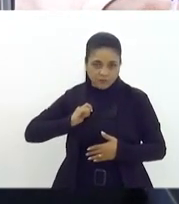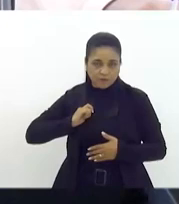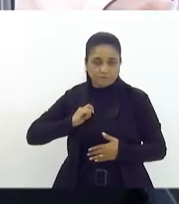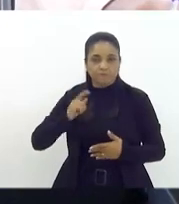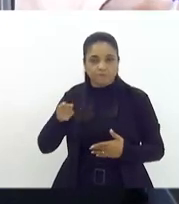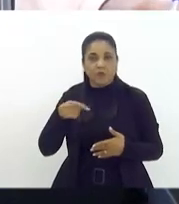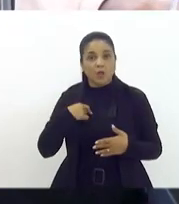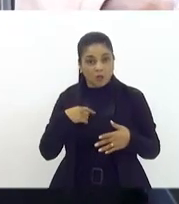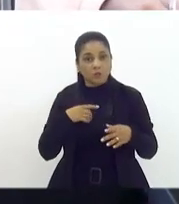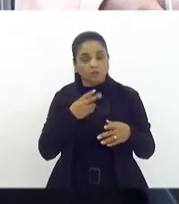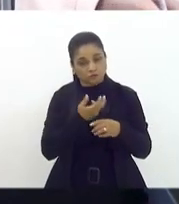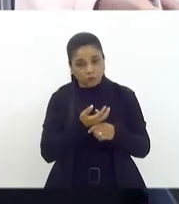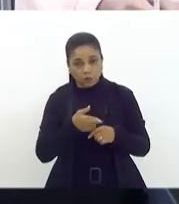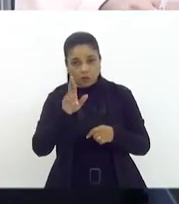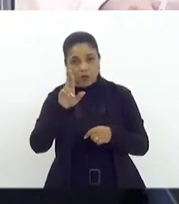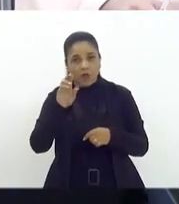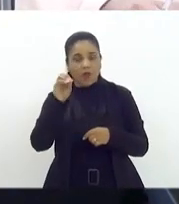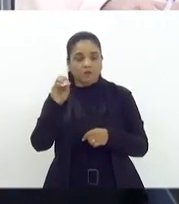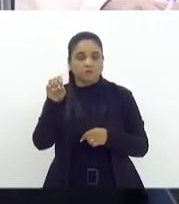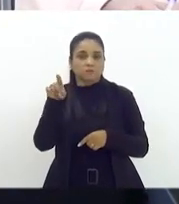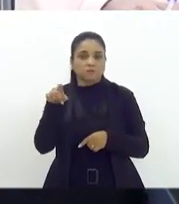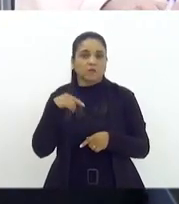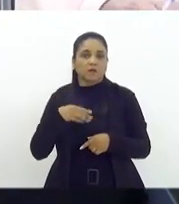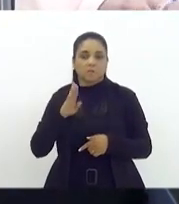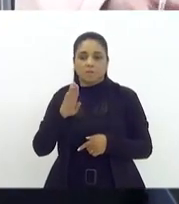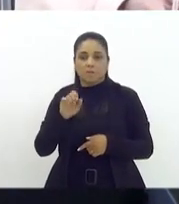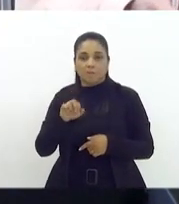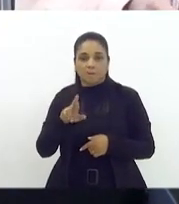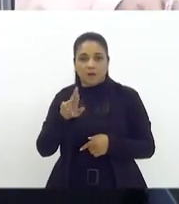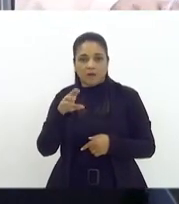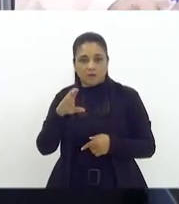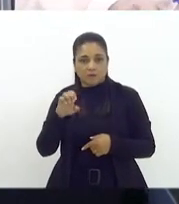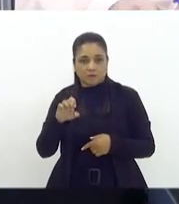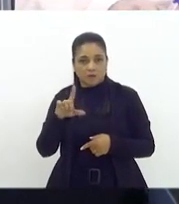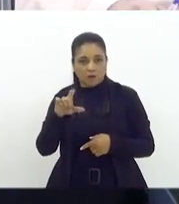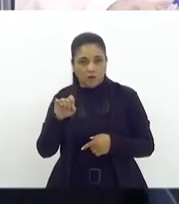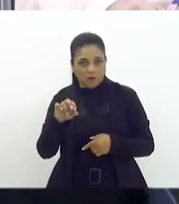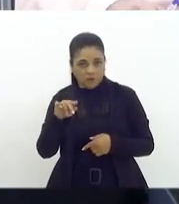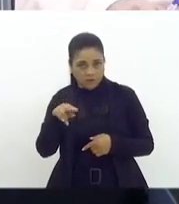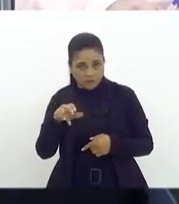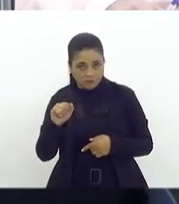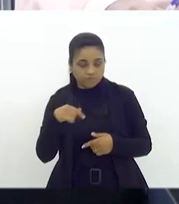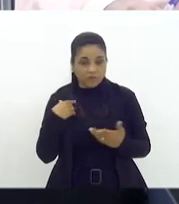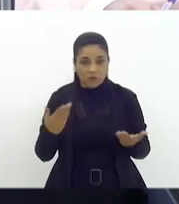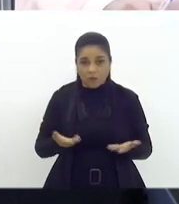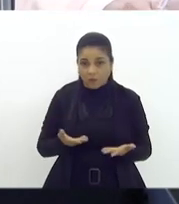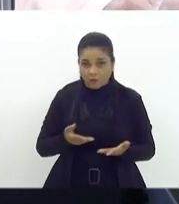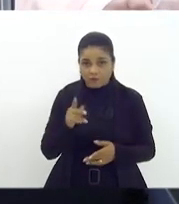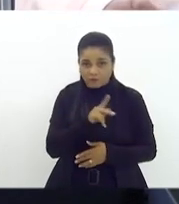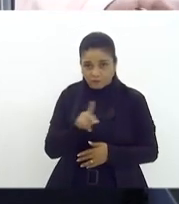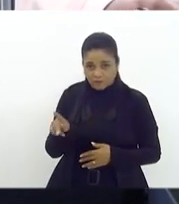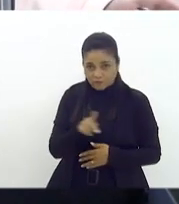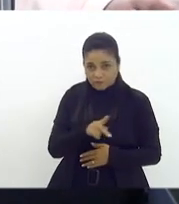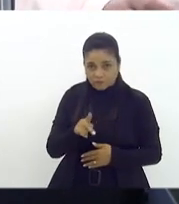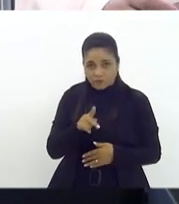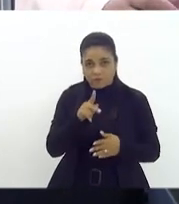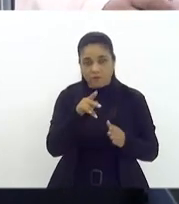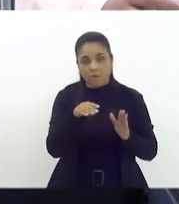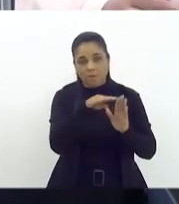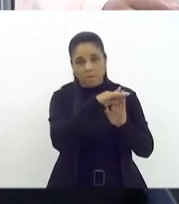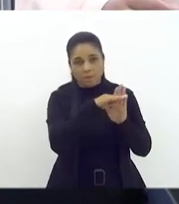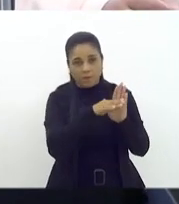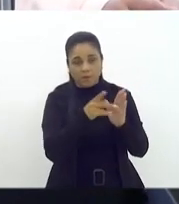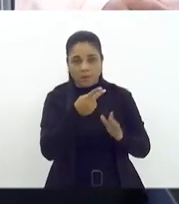eu fiz o doutorado sanduíche na autônoma de Barcelona atualmente professora do programa de